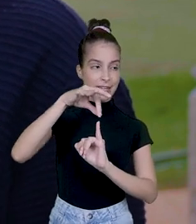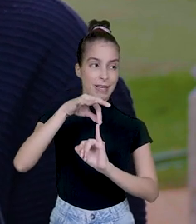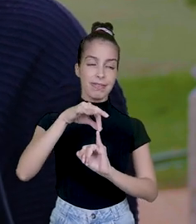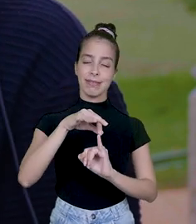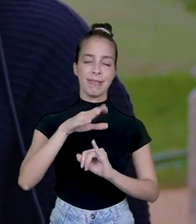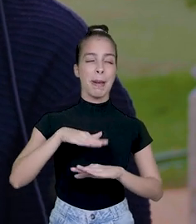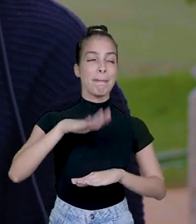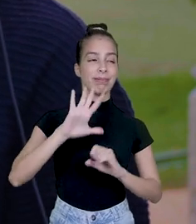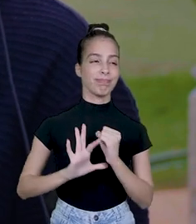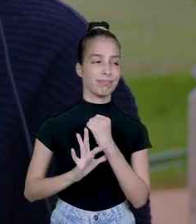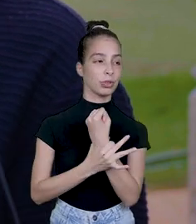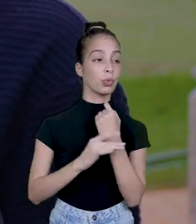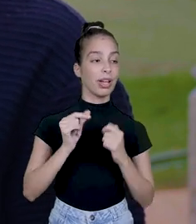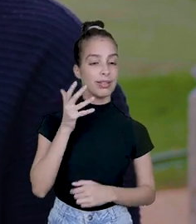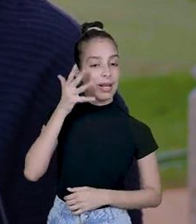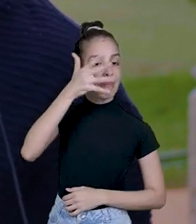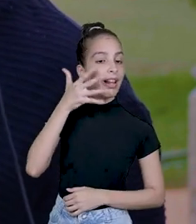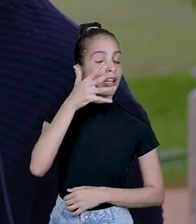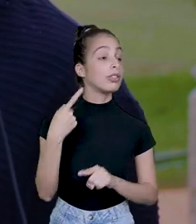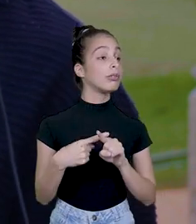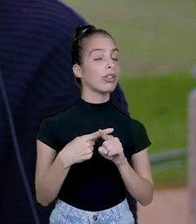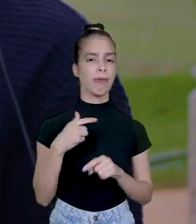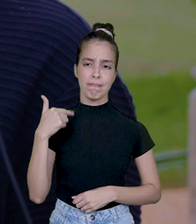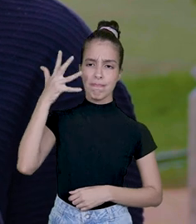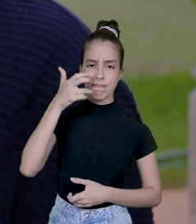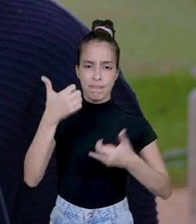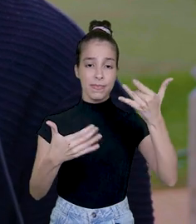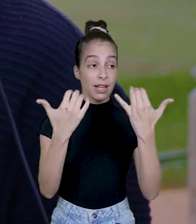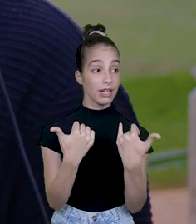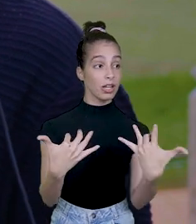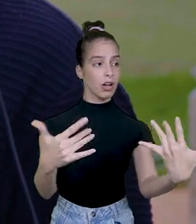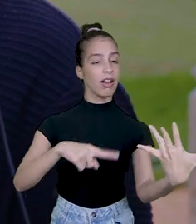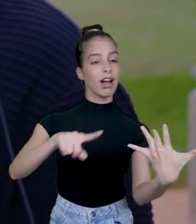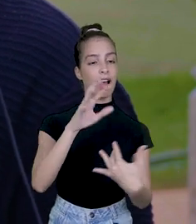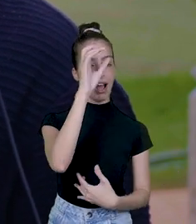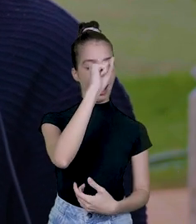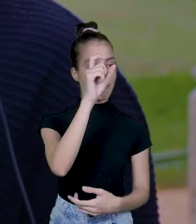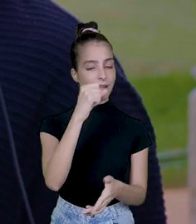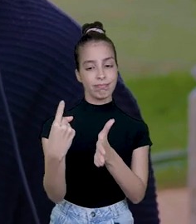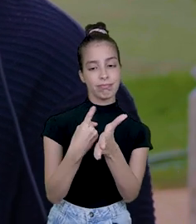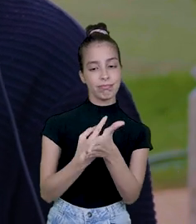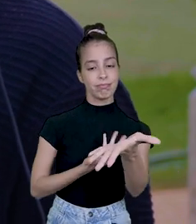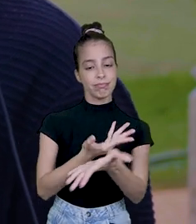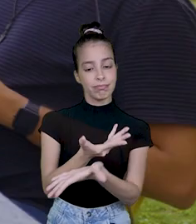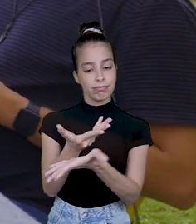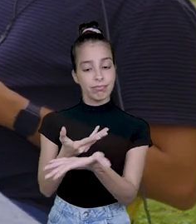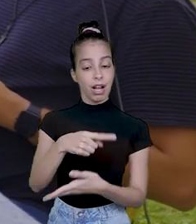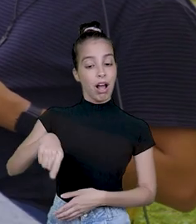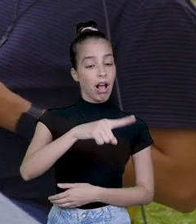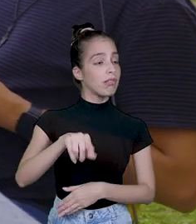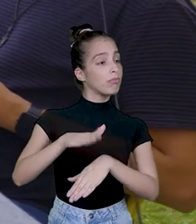ser essas palestras que E aí as pessoas vão aprendendo vão conversando comigo e vão interagindo e e adotando eh